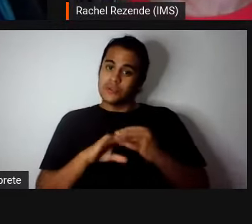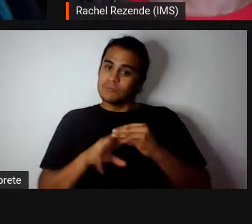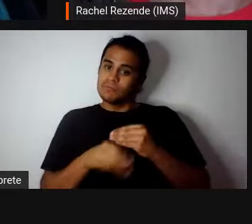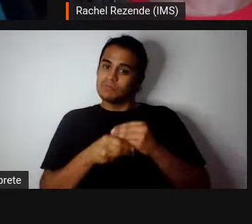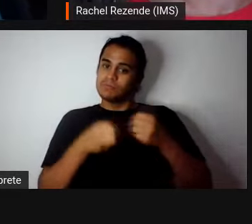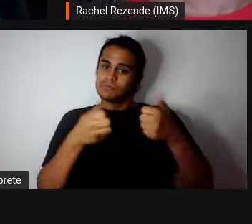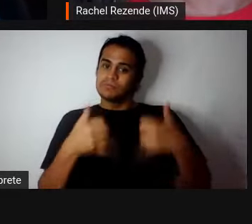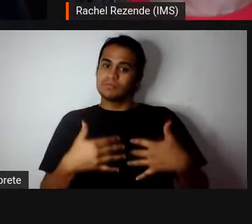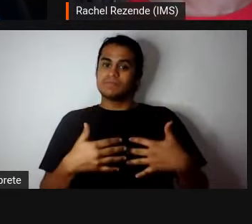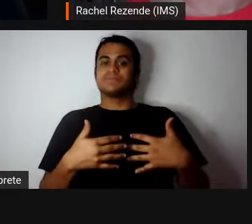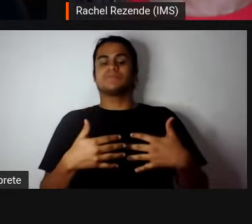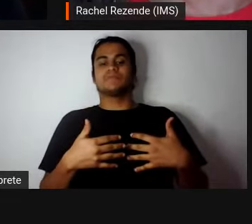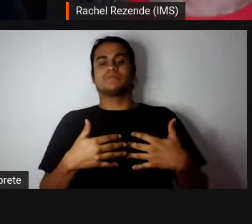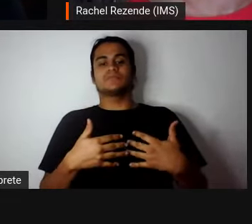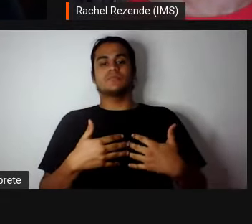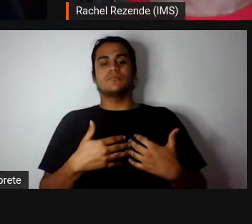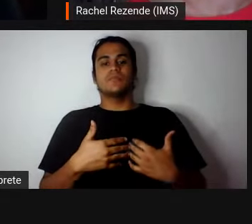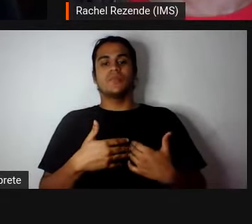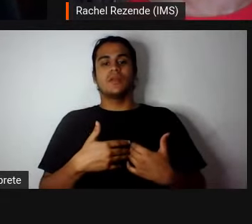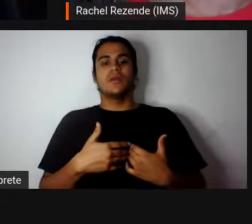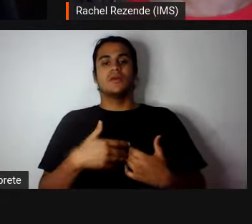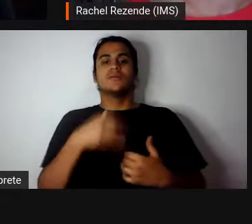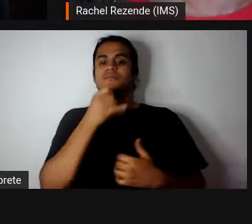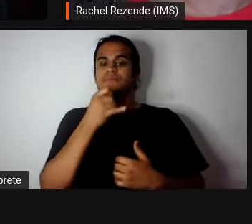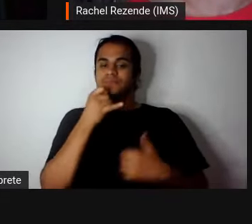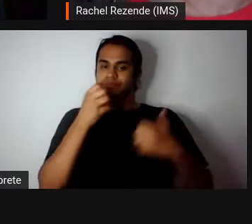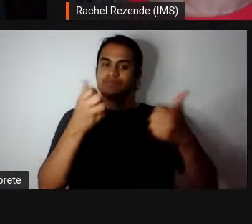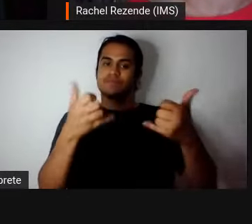mencionar, quando se diz, não,